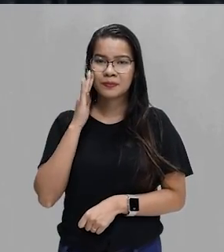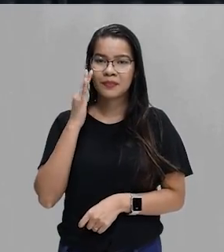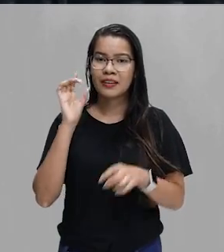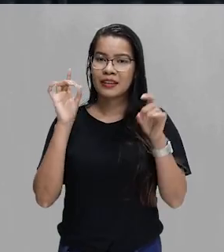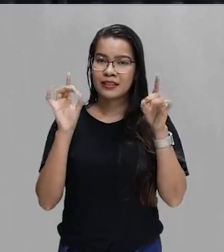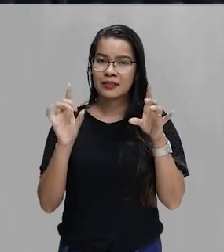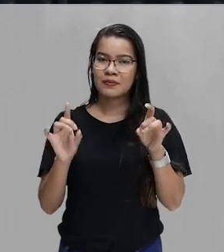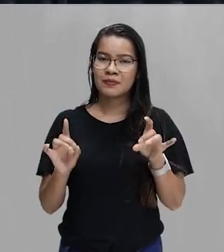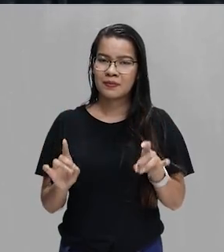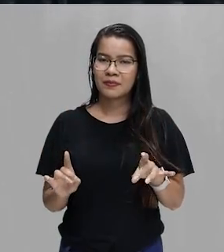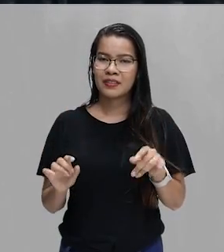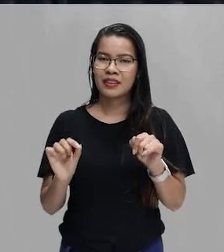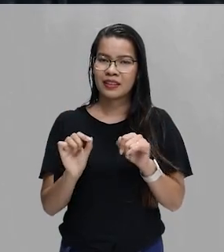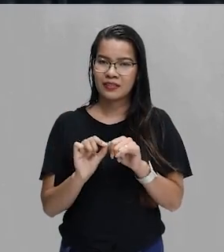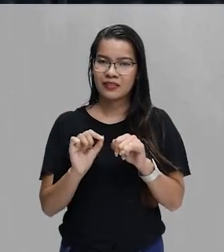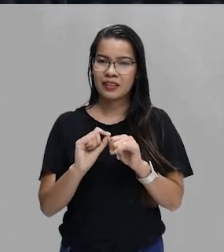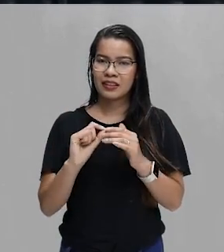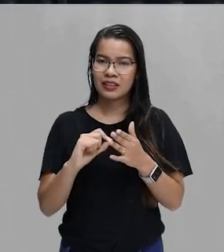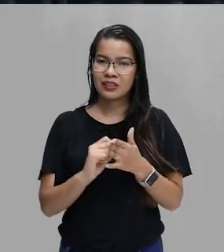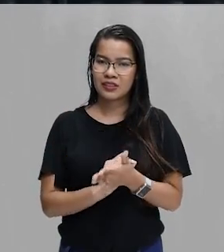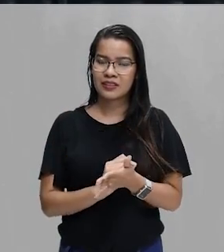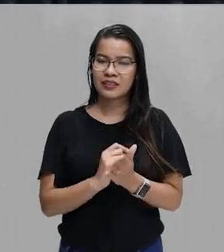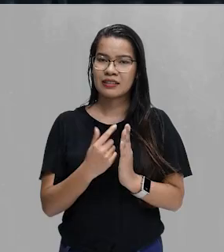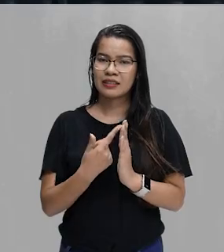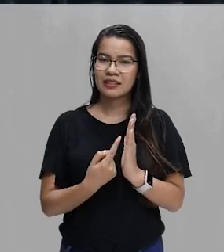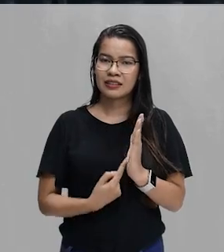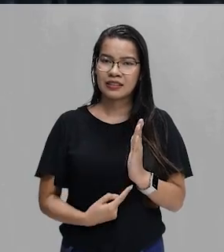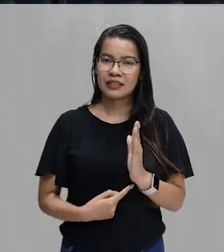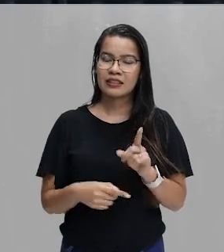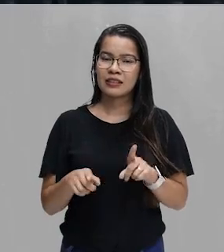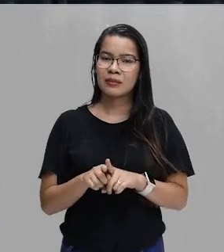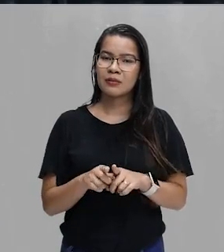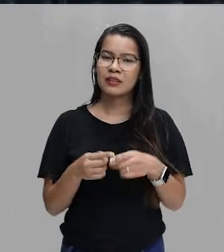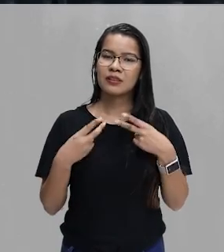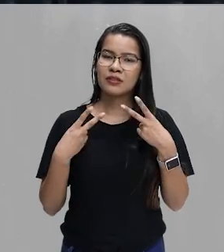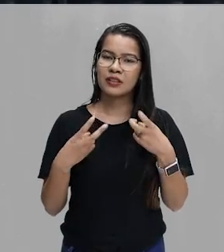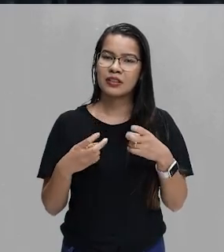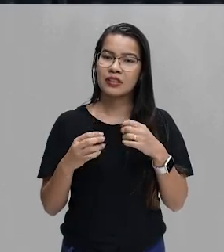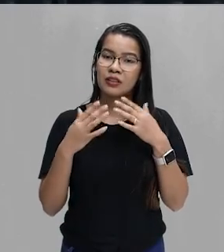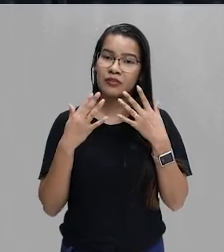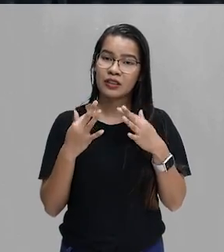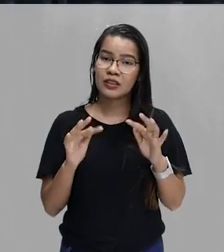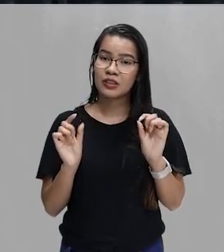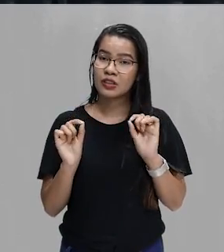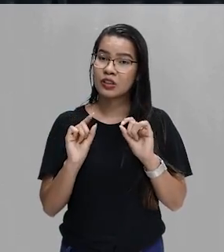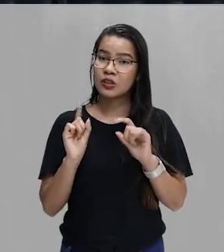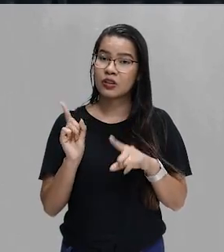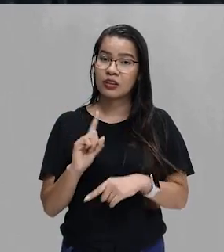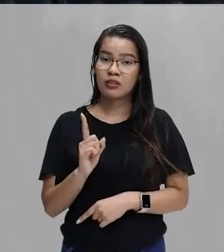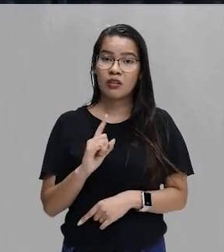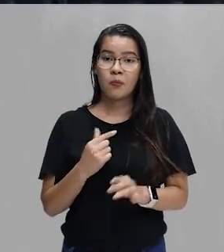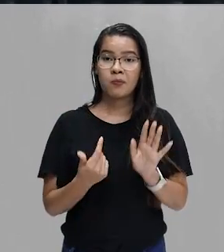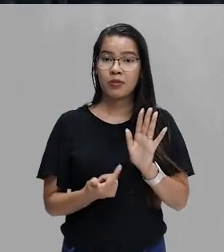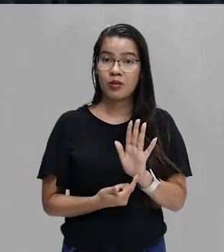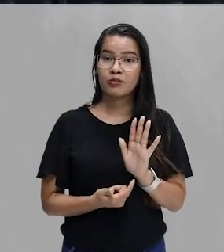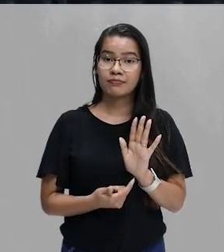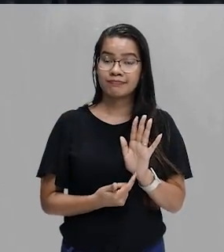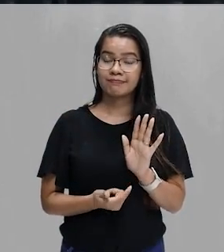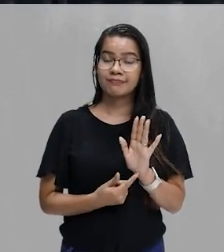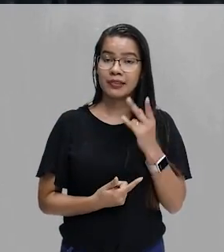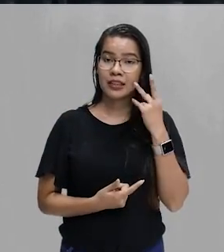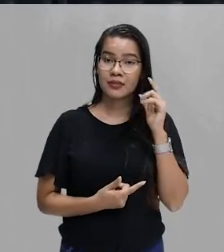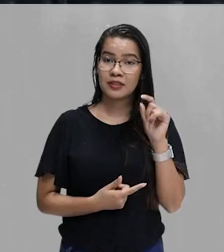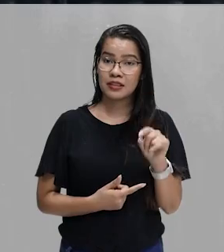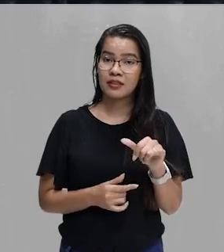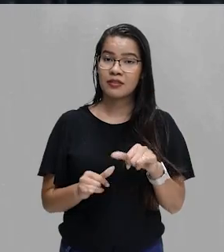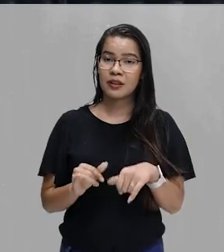e, principalmente, tenham feito as anotações no caderno e identificado as orações que eu não destaquei propositalmente para que